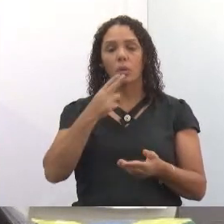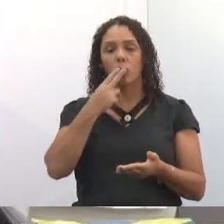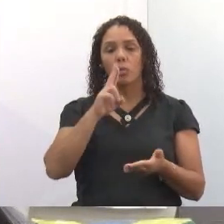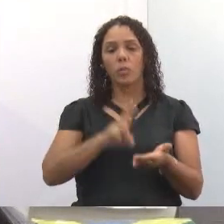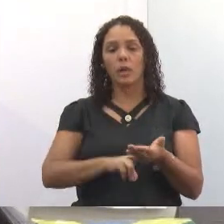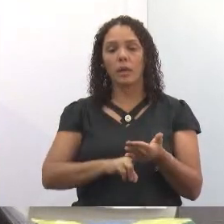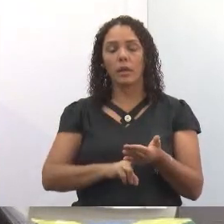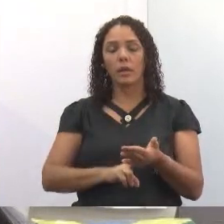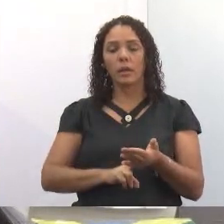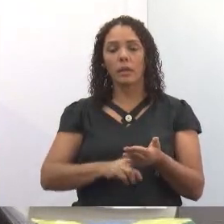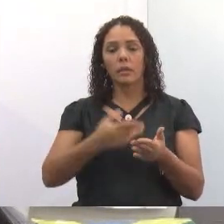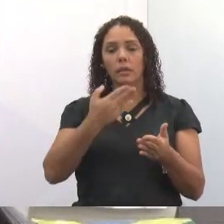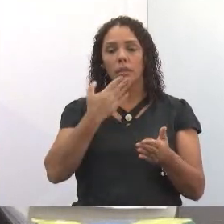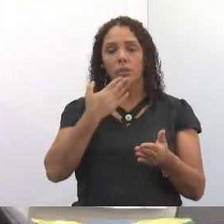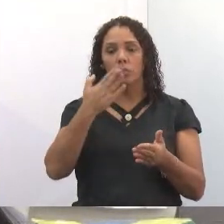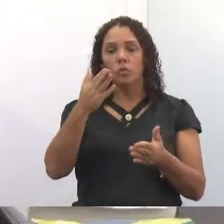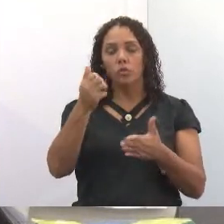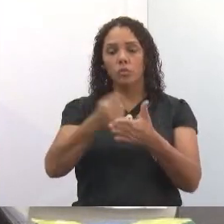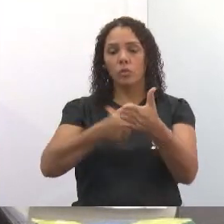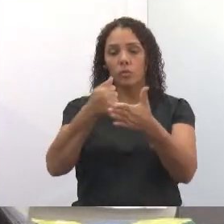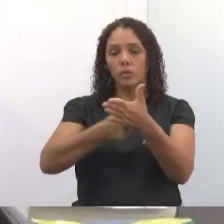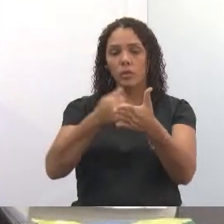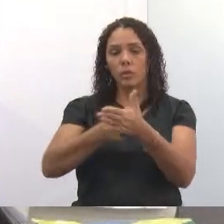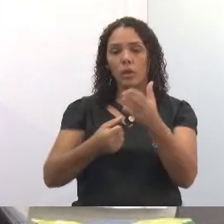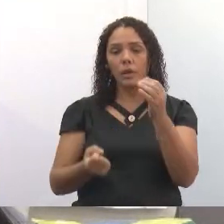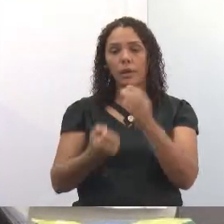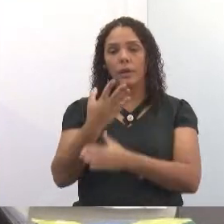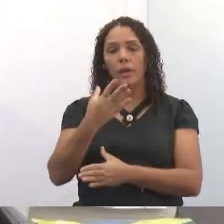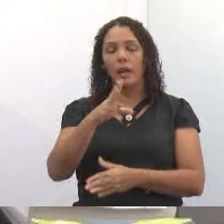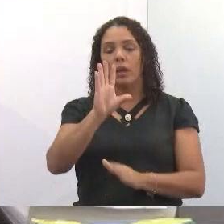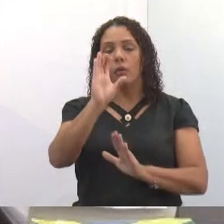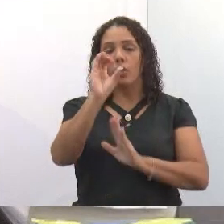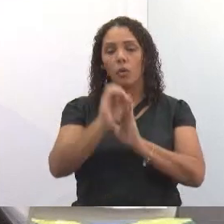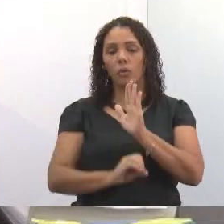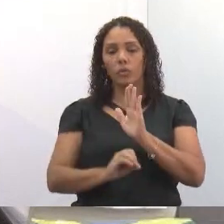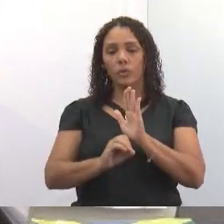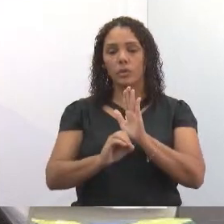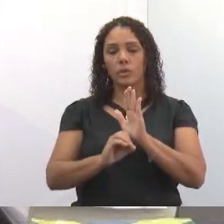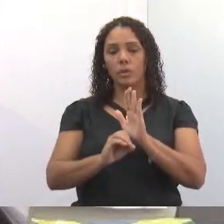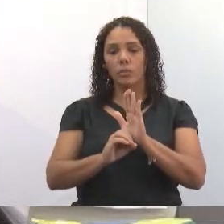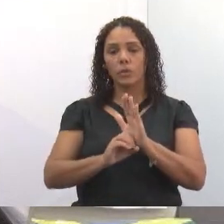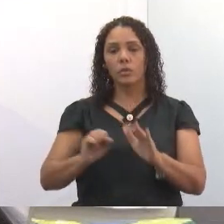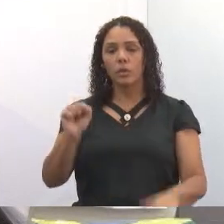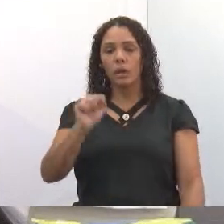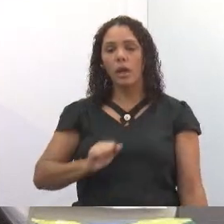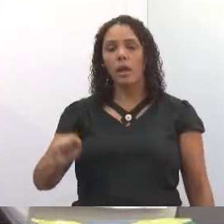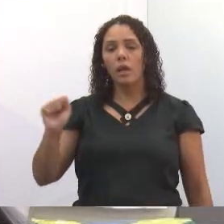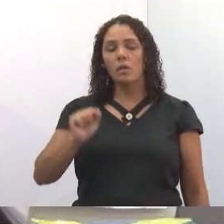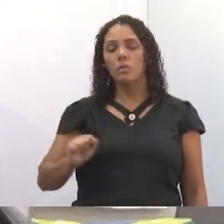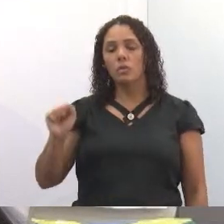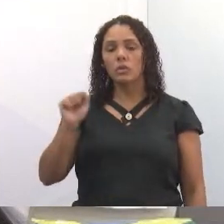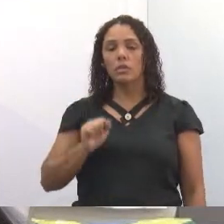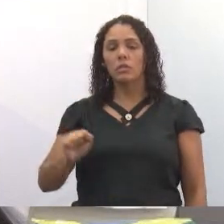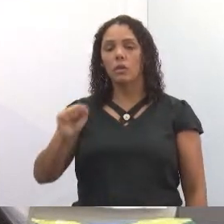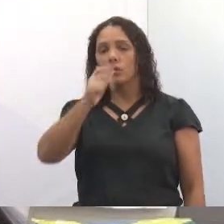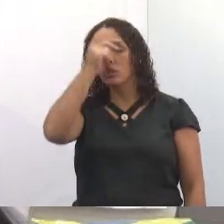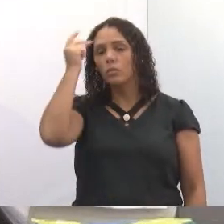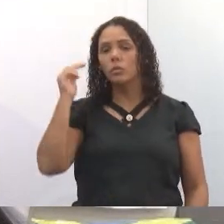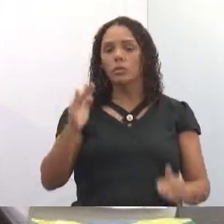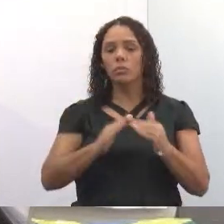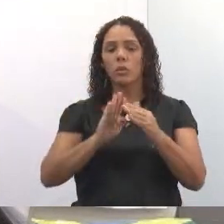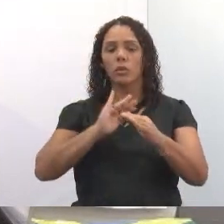de reivindicações. Eles criaram oficialmente a Associação dos Moradores do